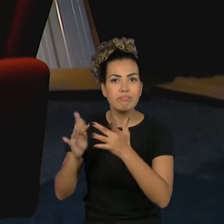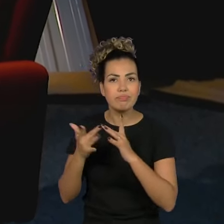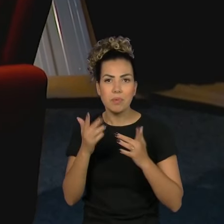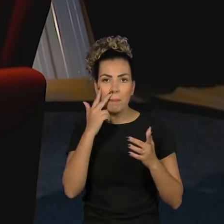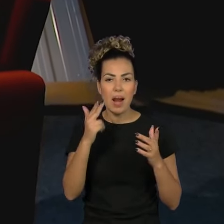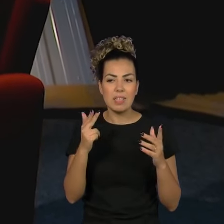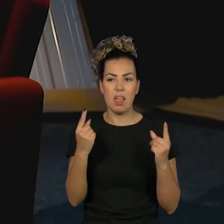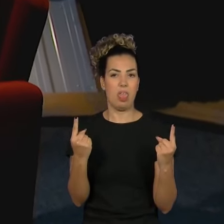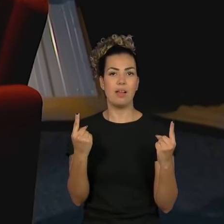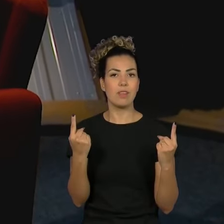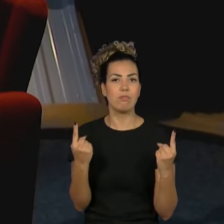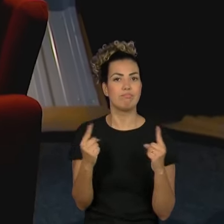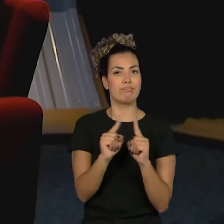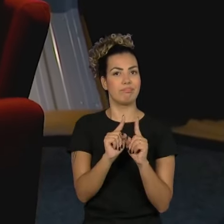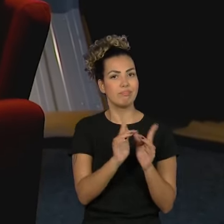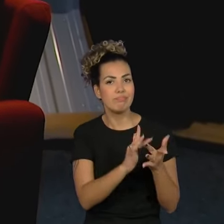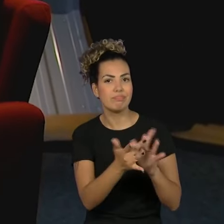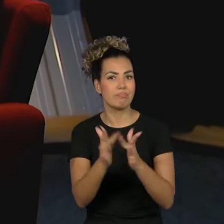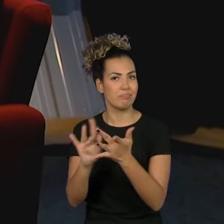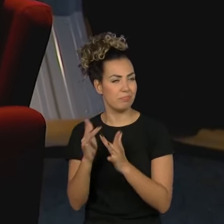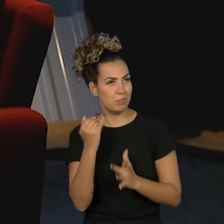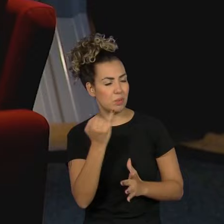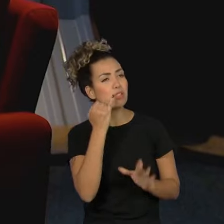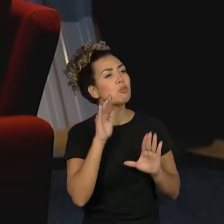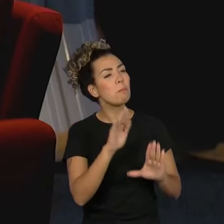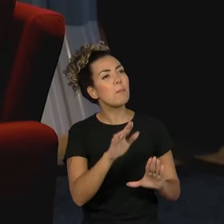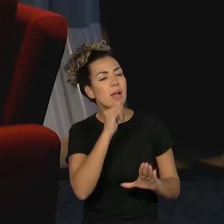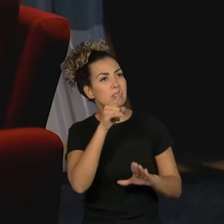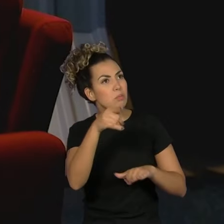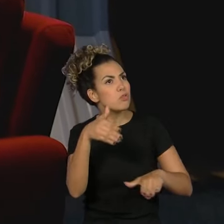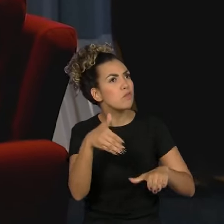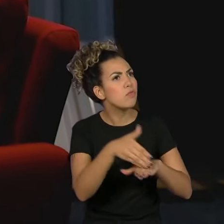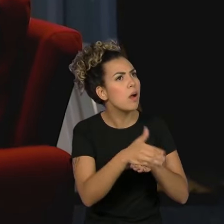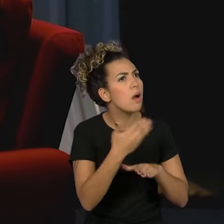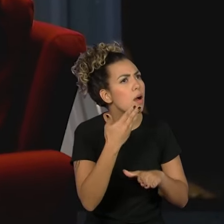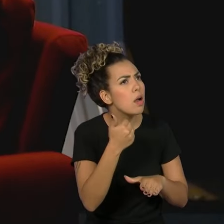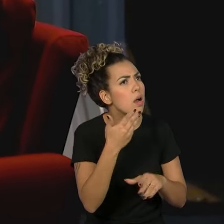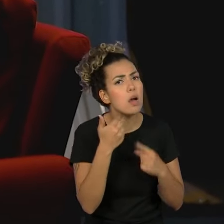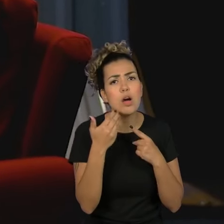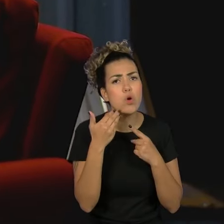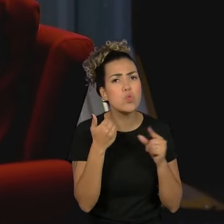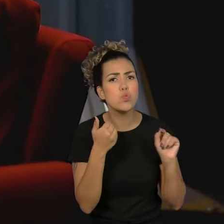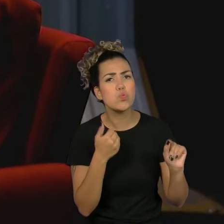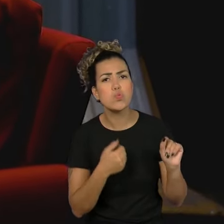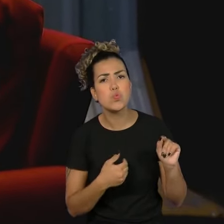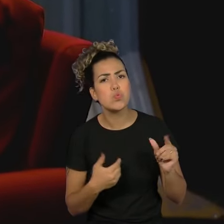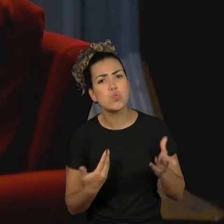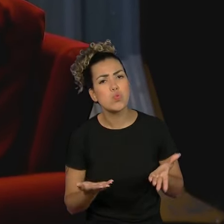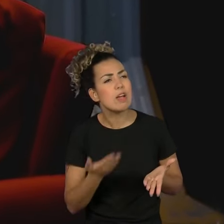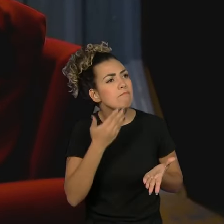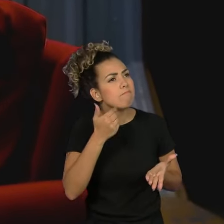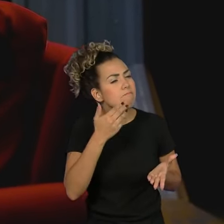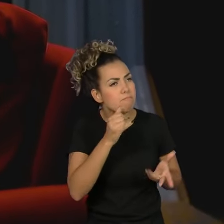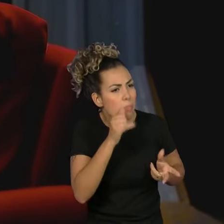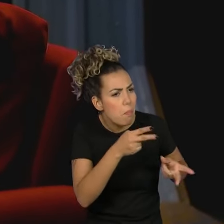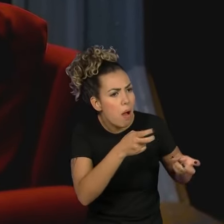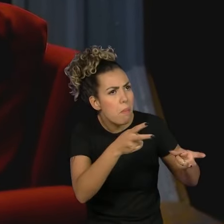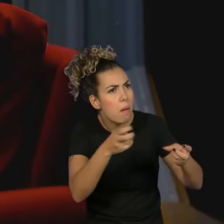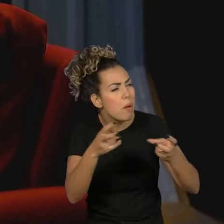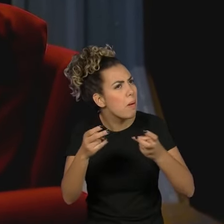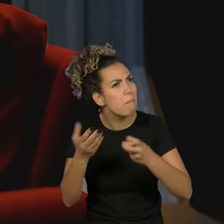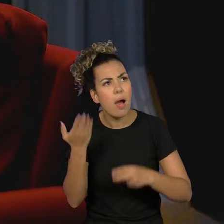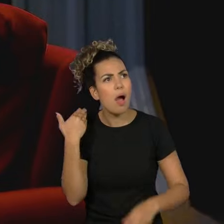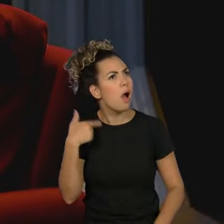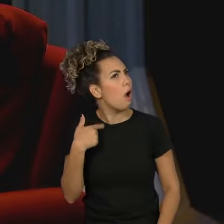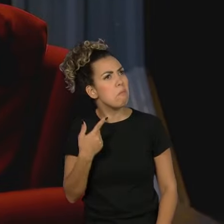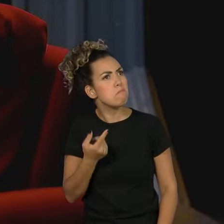eh O que que você aprende Quando você vai num lugar desse o que que o que que você percebe nesse ambiente que você não conhecia